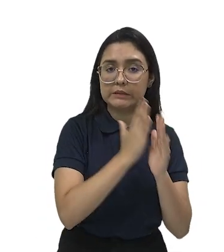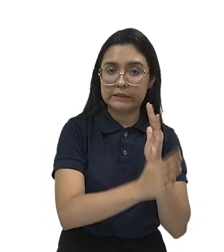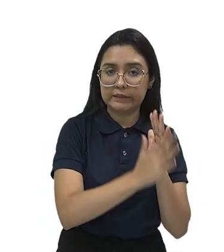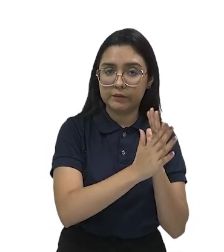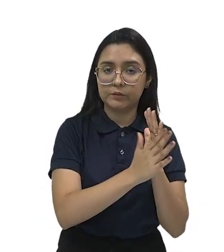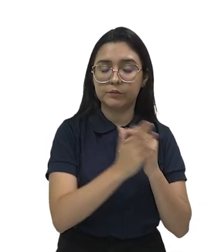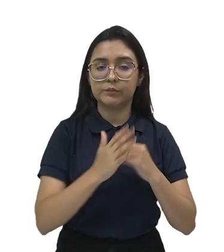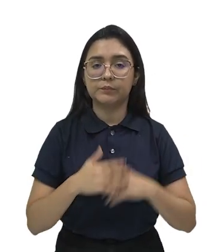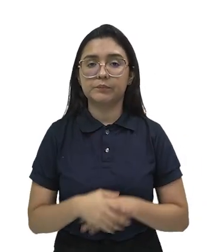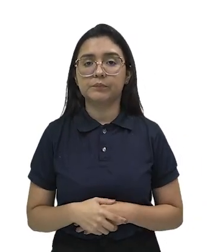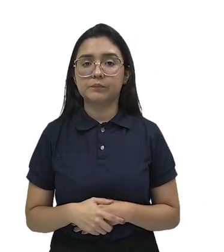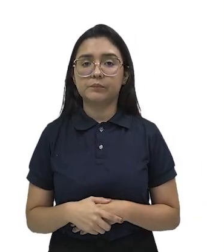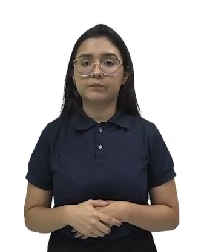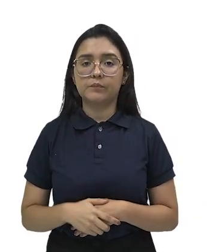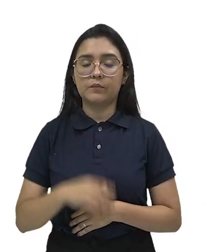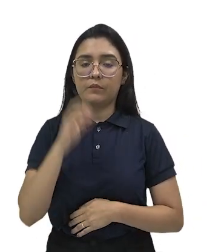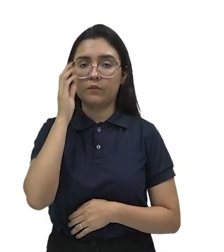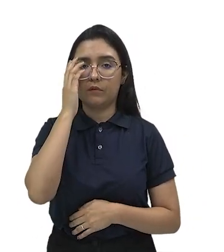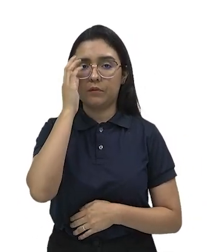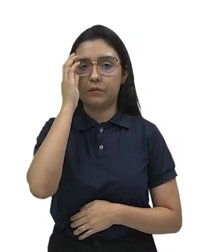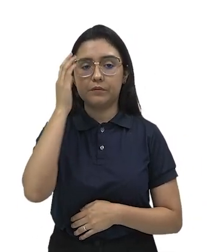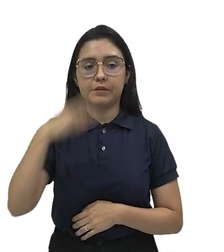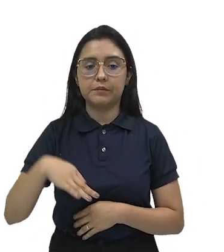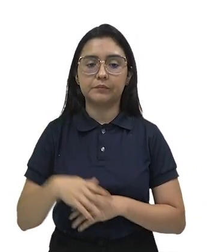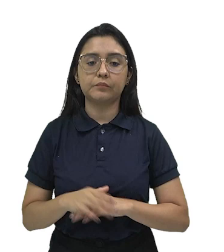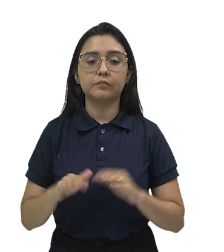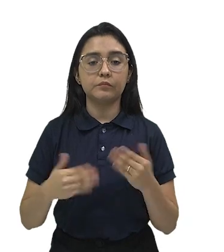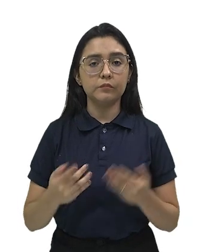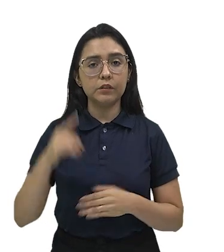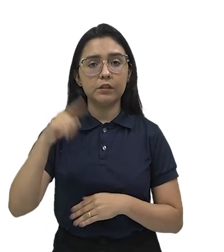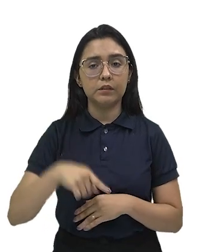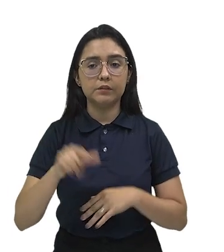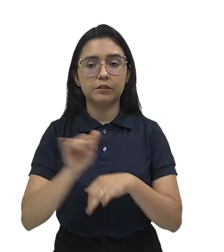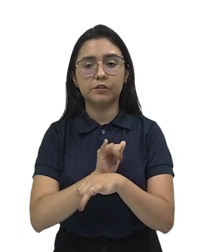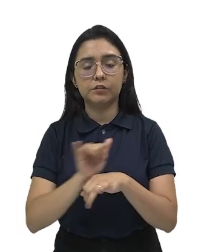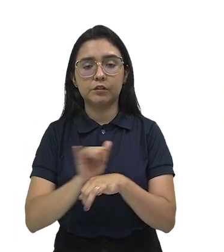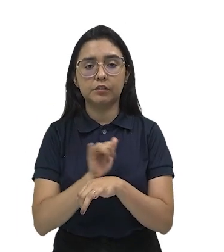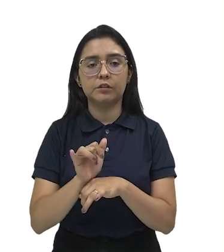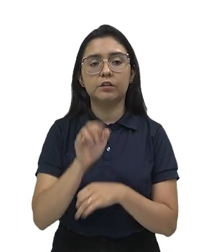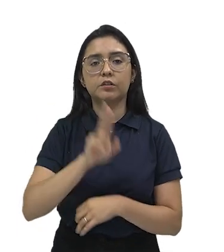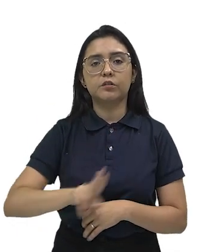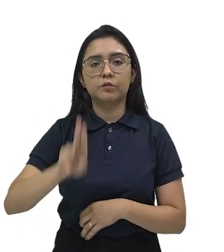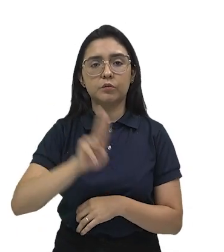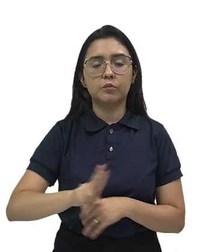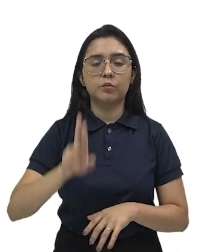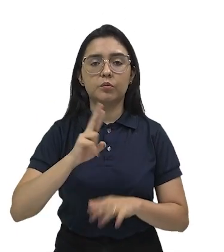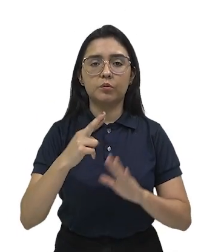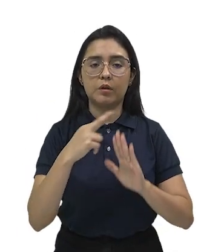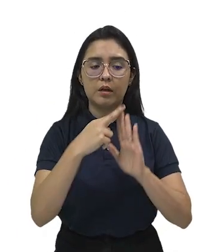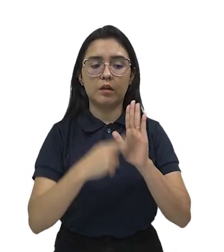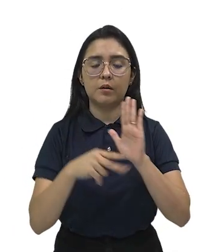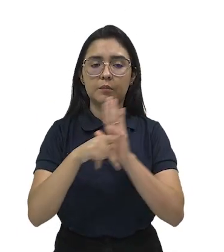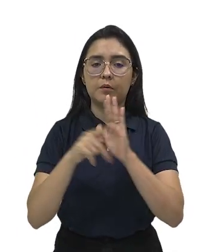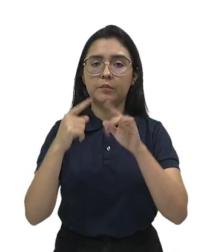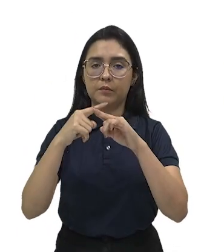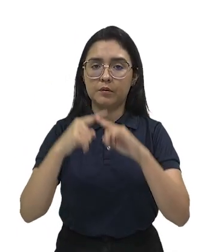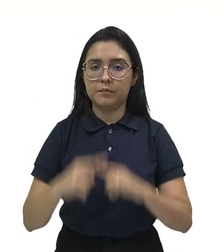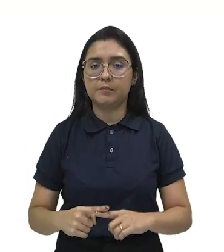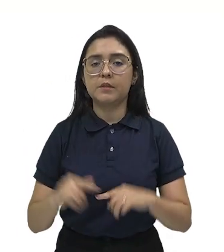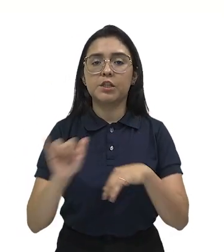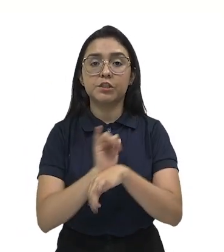e o centro. Beleza? Então, é dessa forma que você usa o princípio multiplicativo,